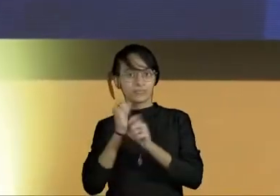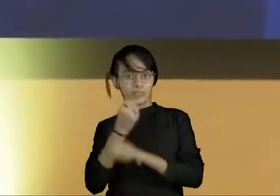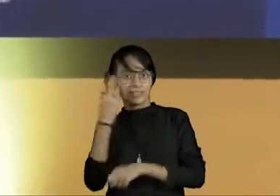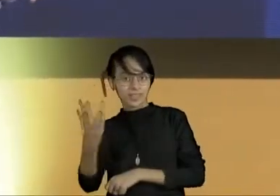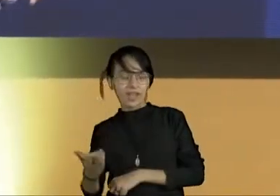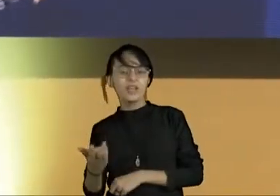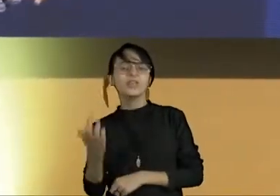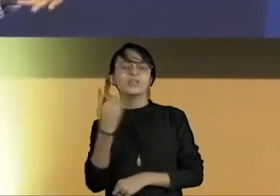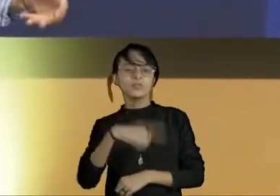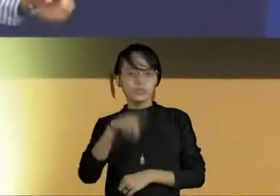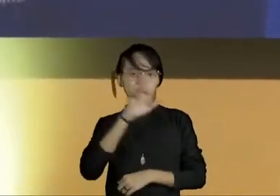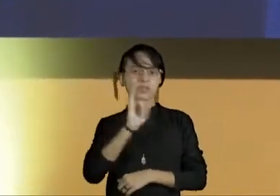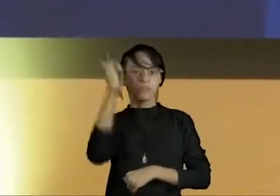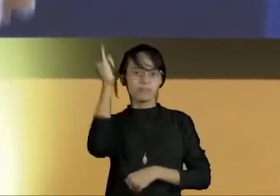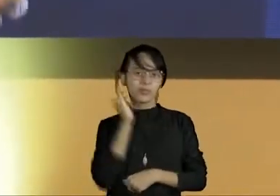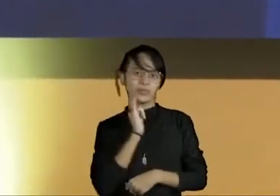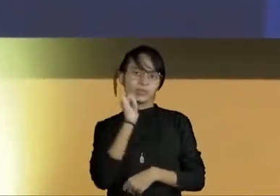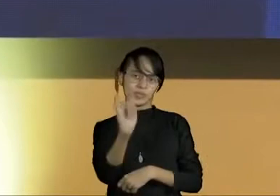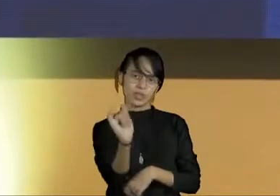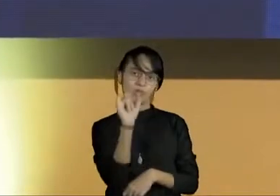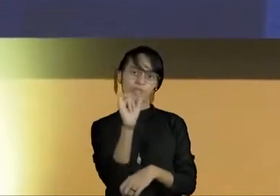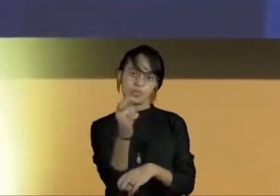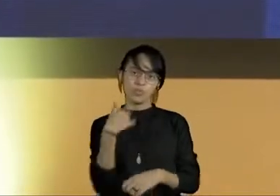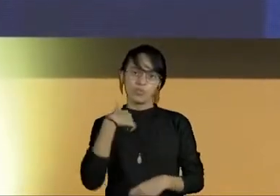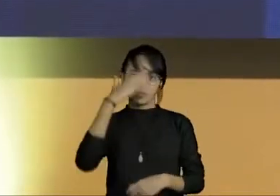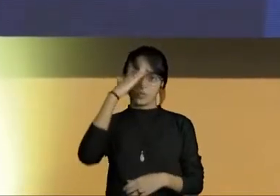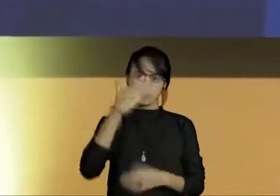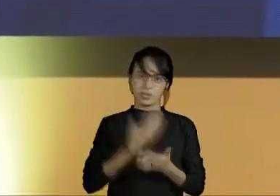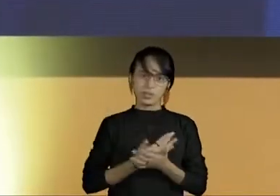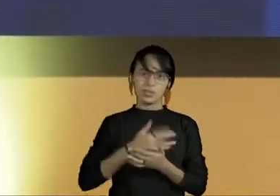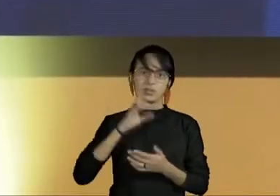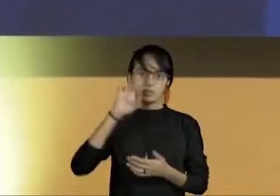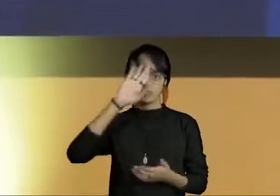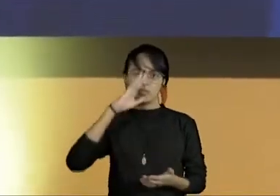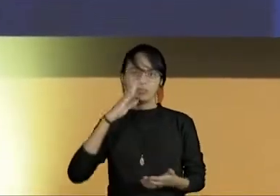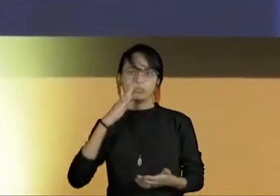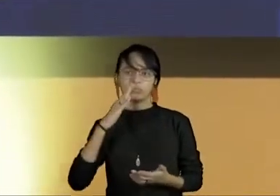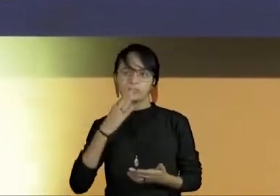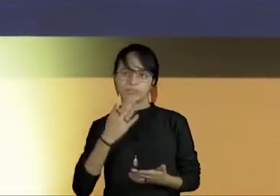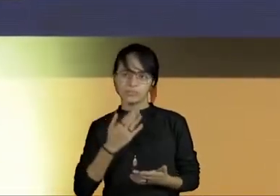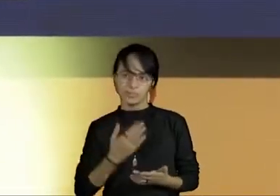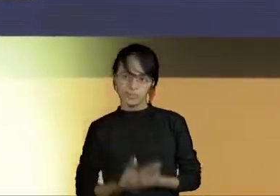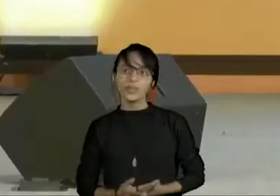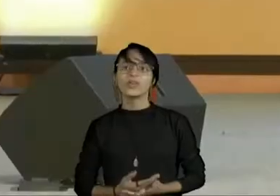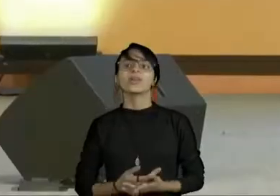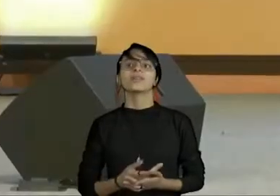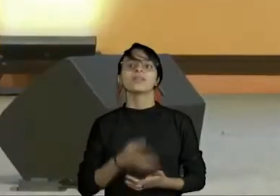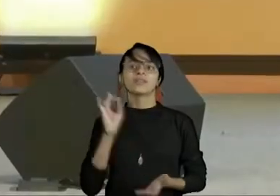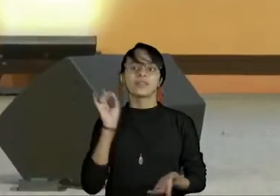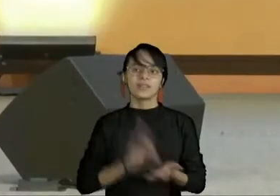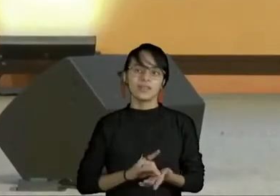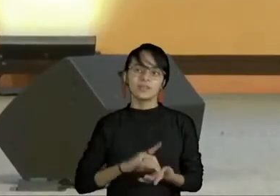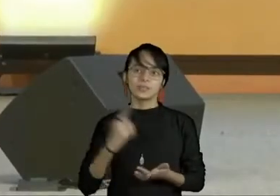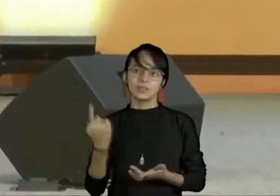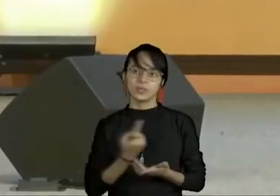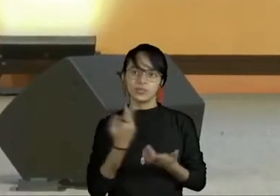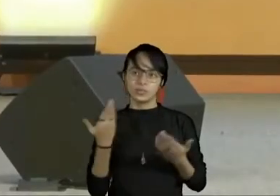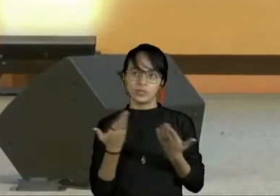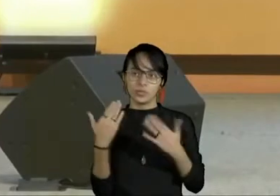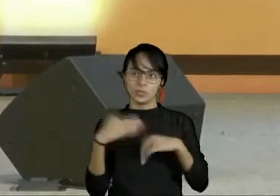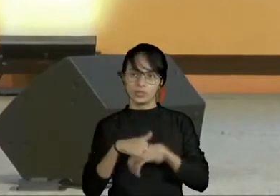rumo profético daquilo que eu acredito que o Senhor nos confiou como verdade para esta noite,